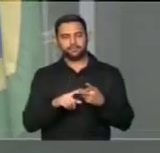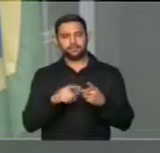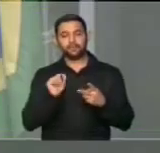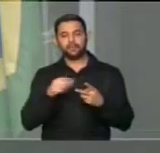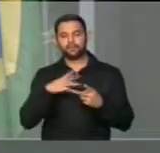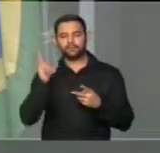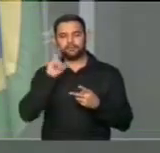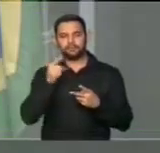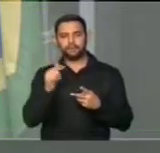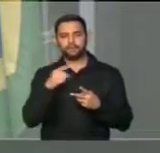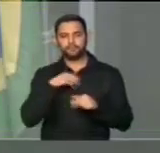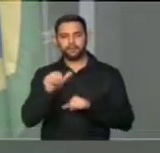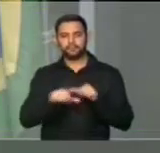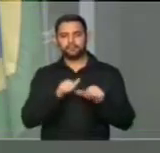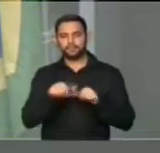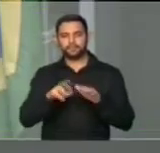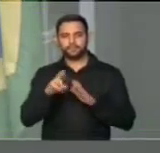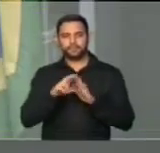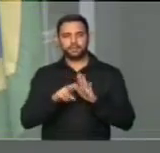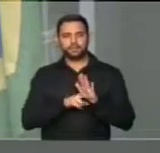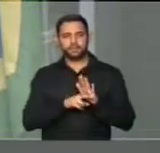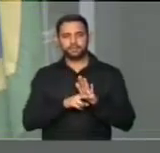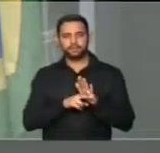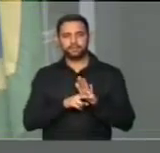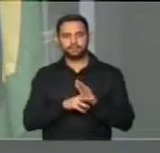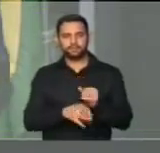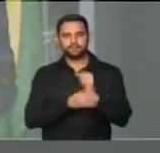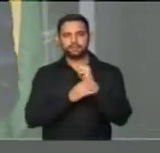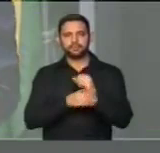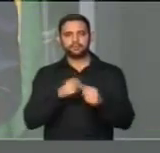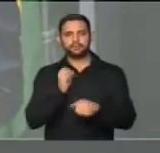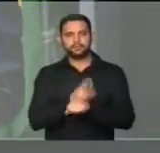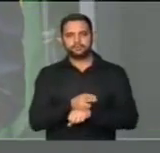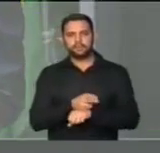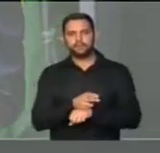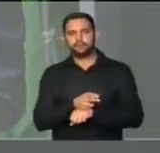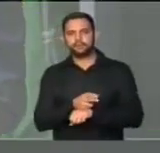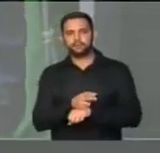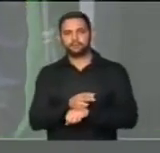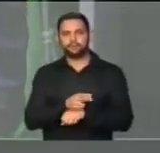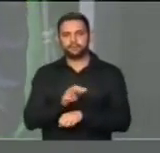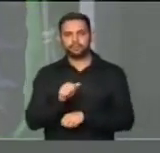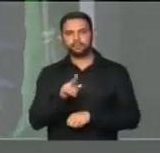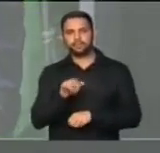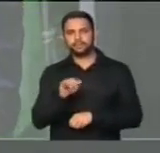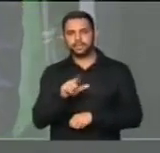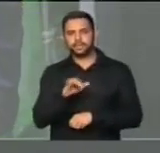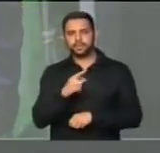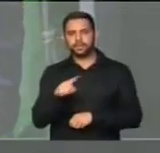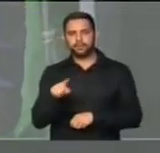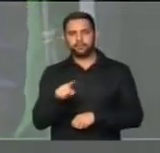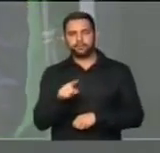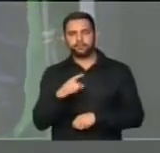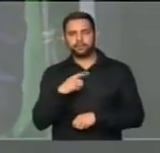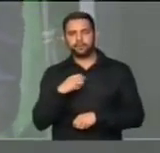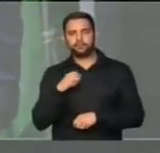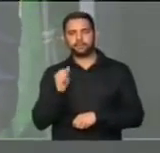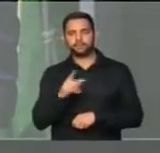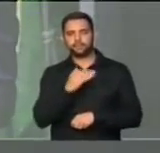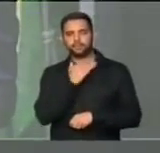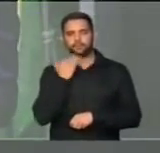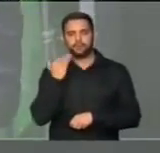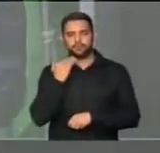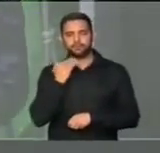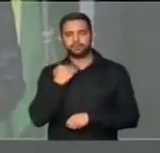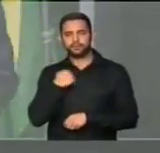lembra aqui, a mudança de regra do seguro-desemprego, do abono salarial, da pensão por